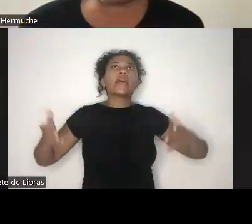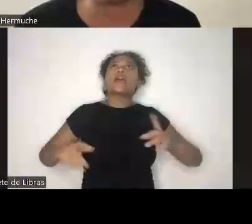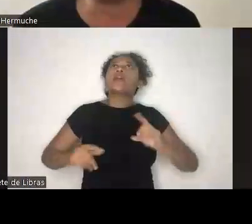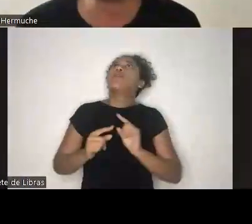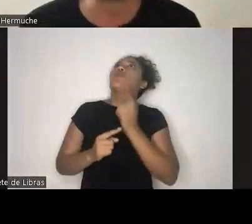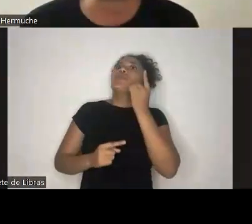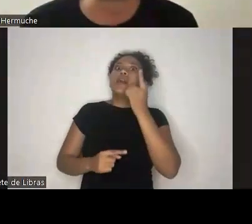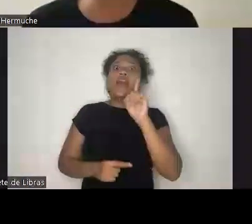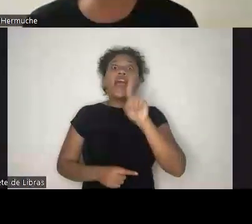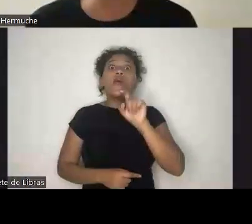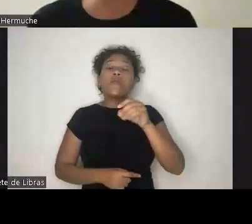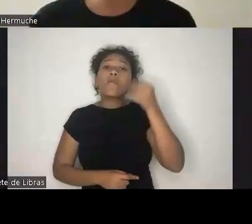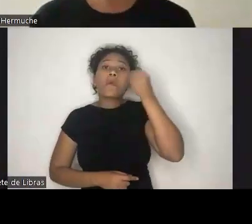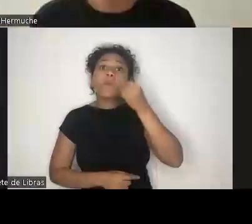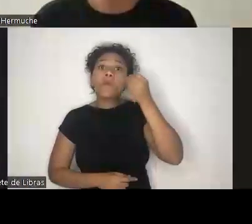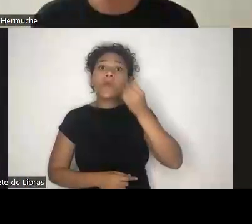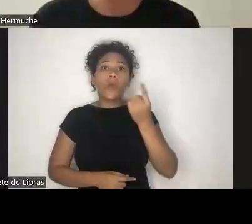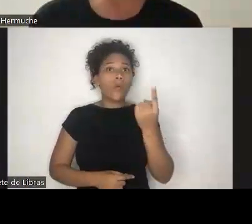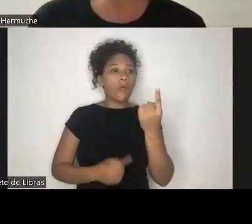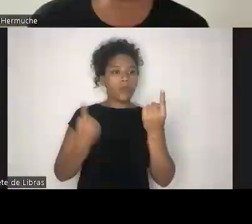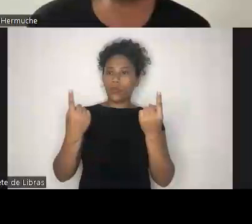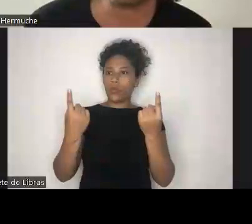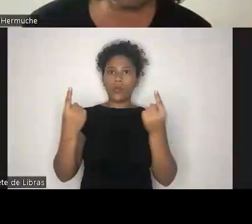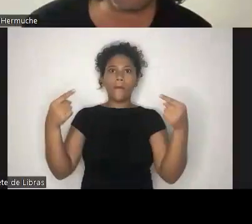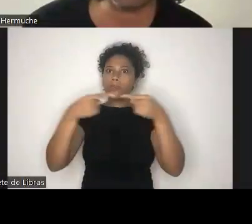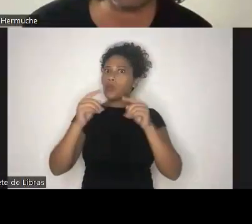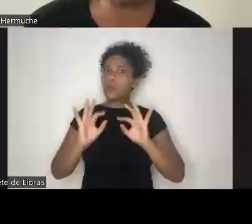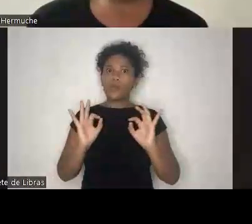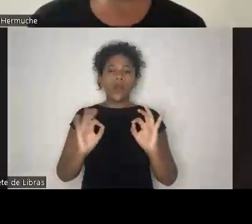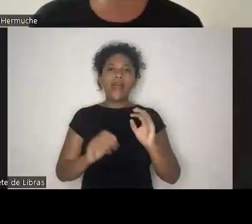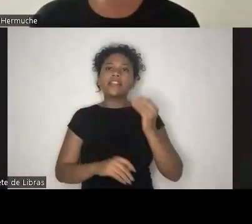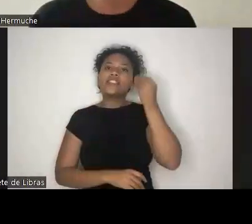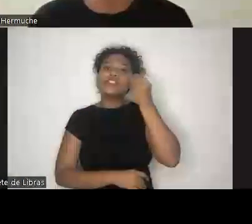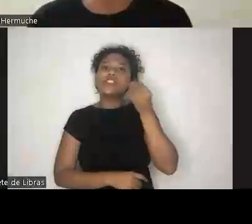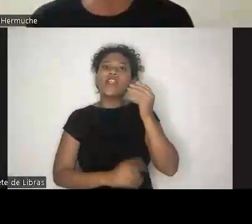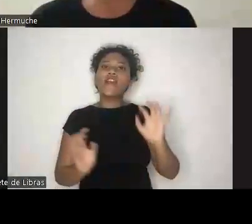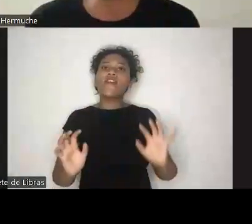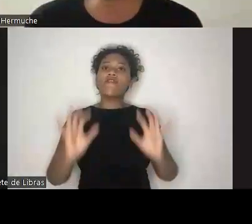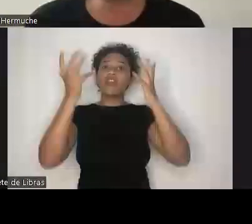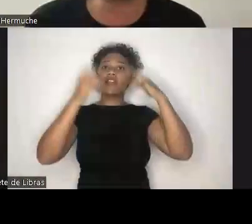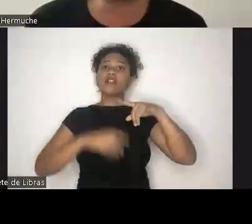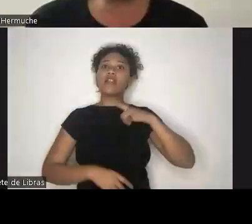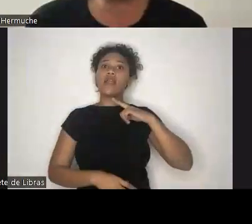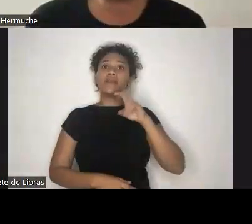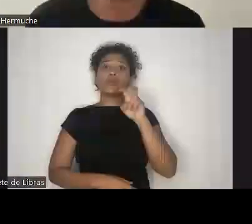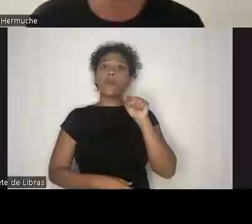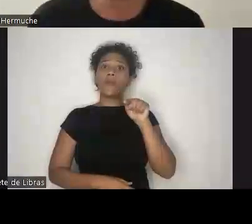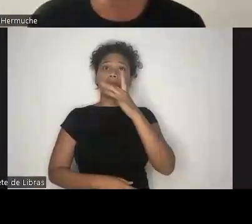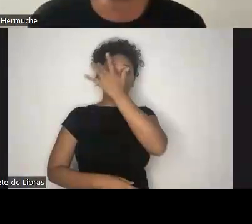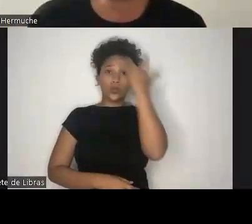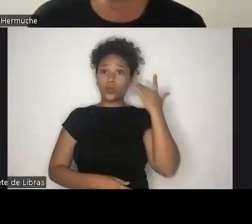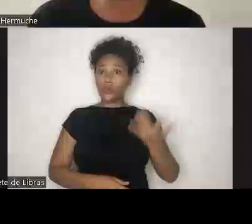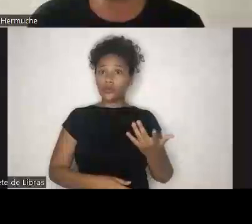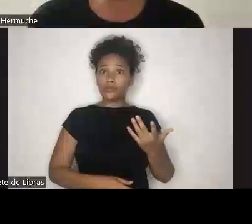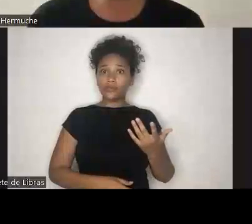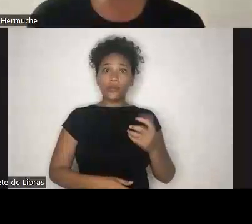prototipagem de escala um para um de um exercício que a gente fez num evento para 5 mil pessoas é